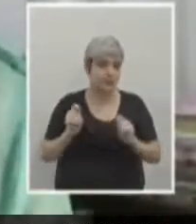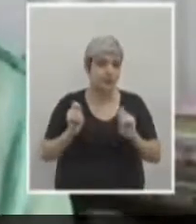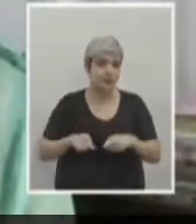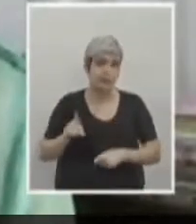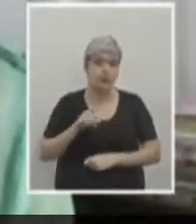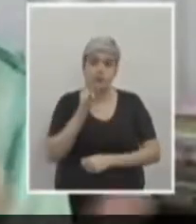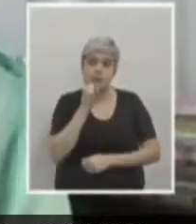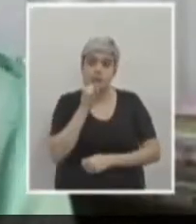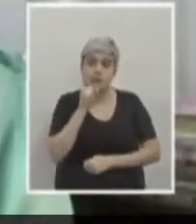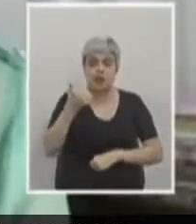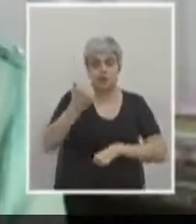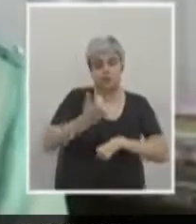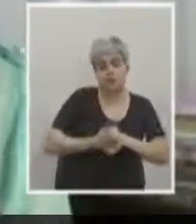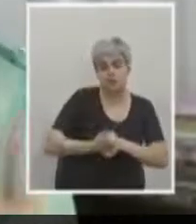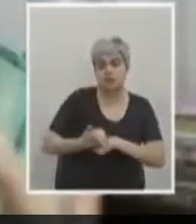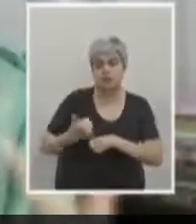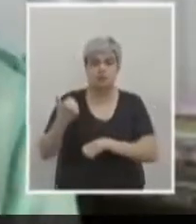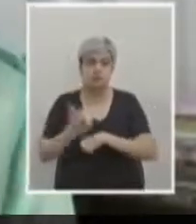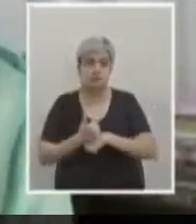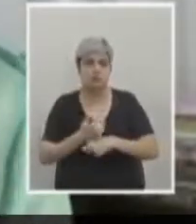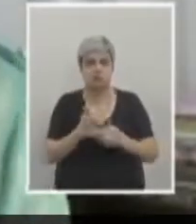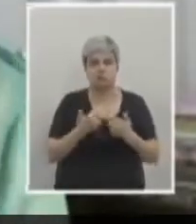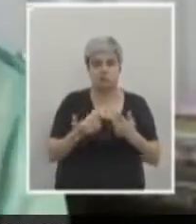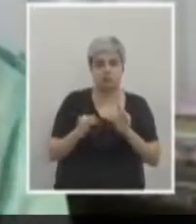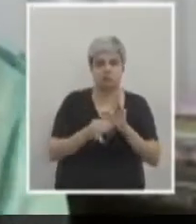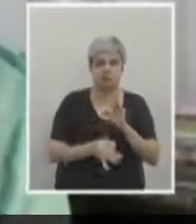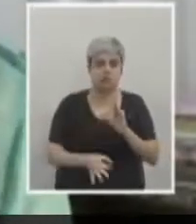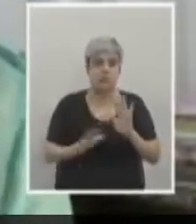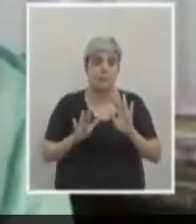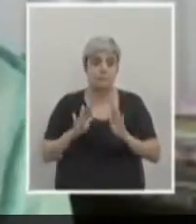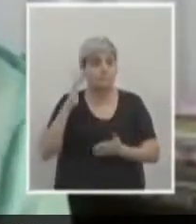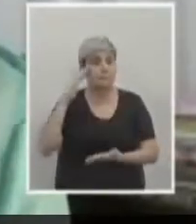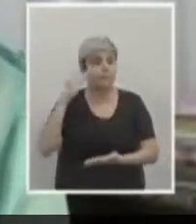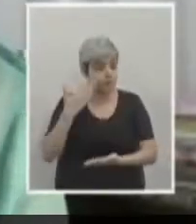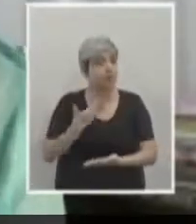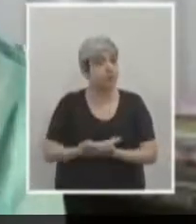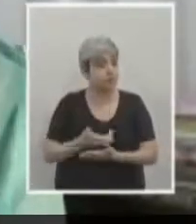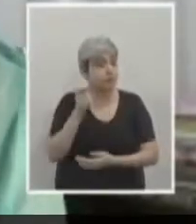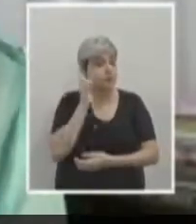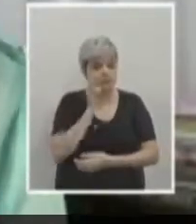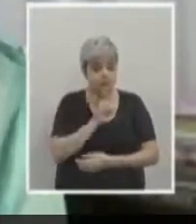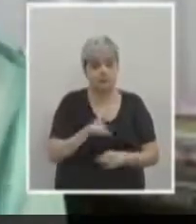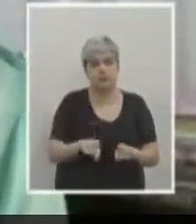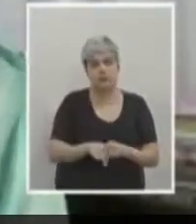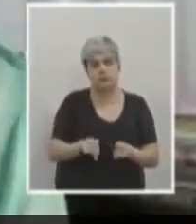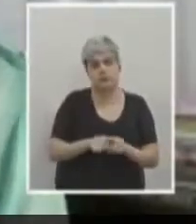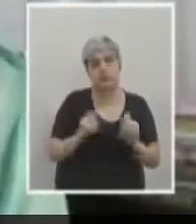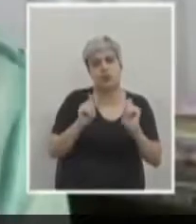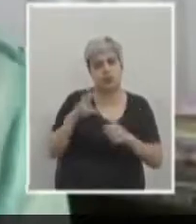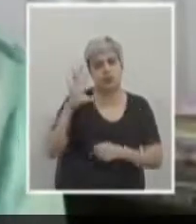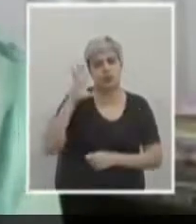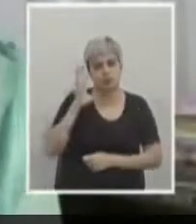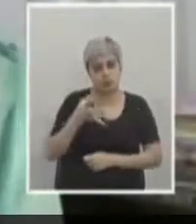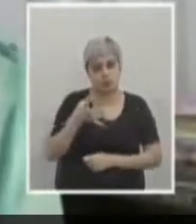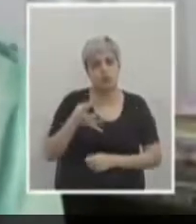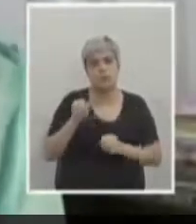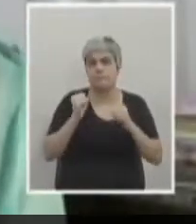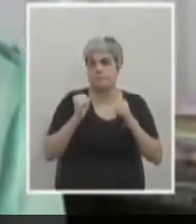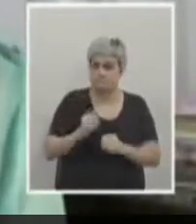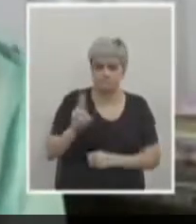de substituição e tudo mais. Né? Aí eu até falei, não, mas eu acredito que isso seja uma coisa operacional, que dá para resolver. Usa-se um código